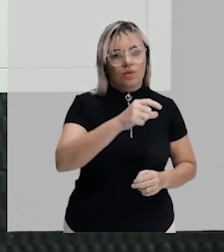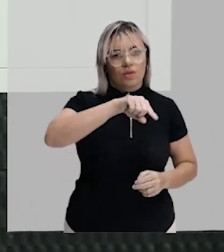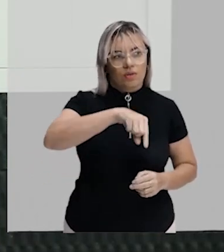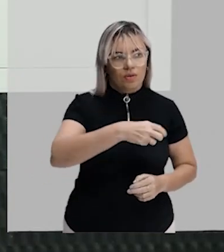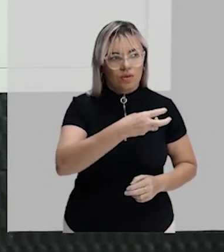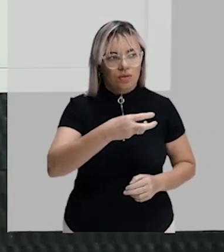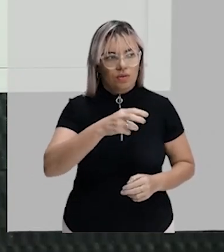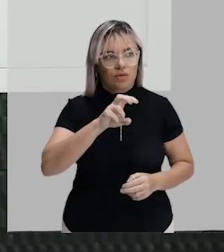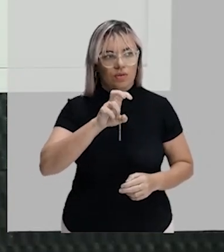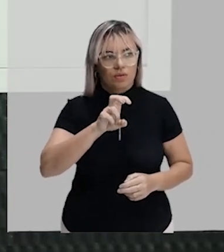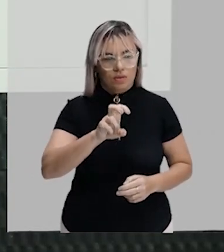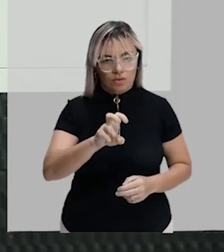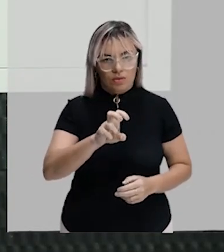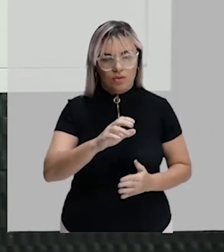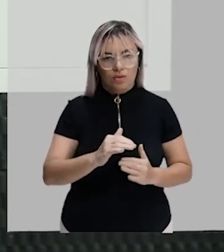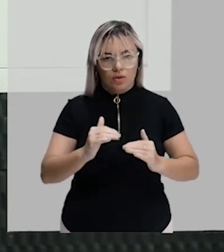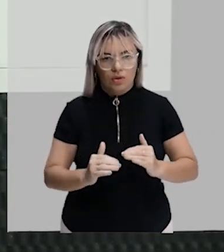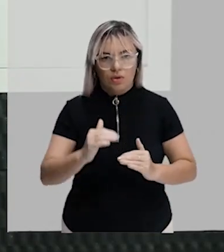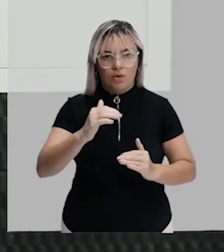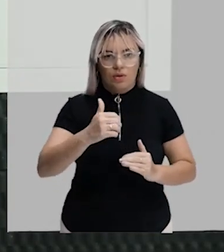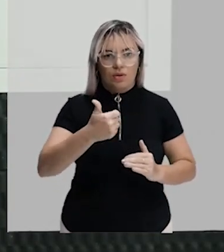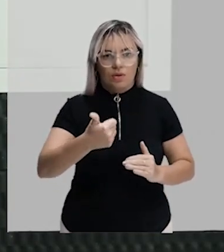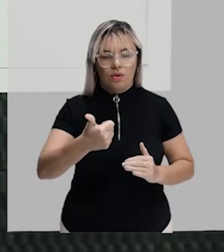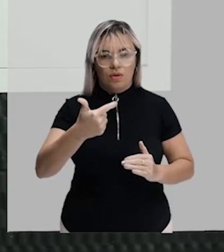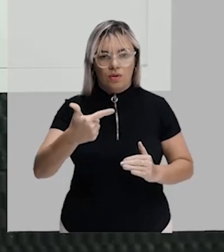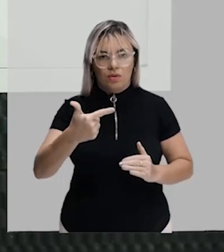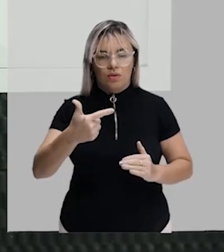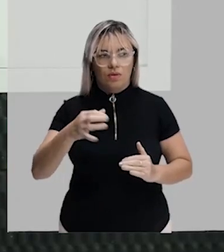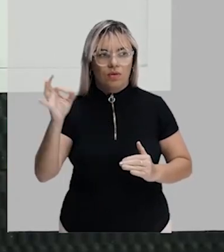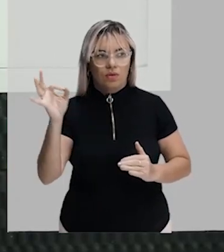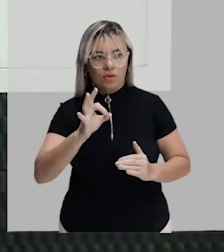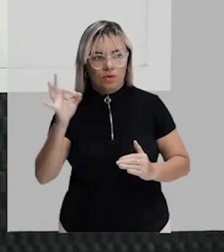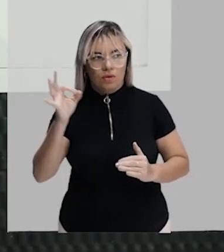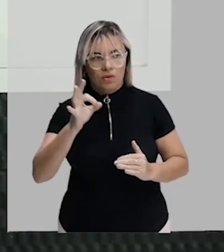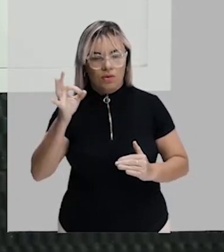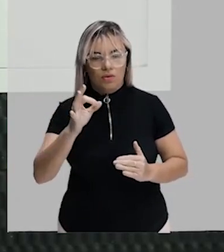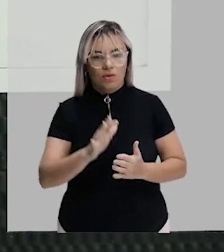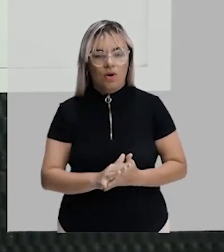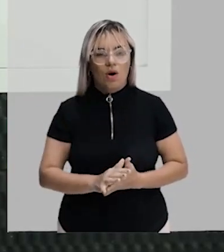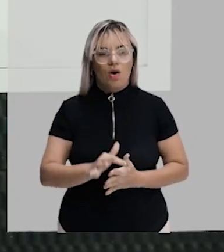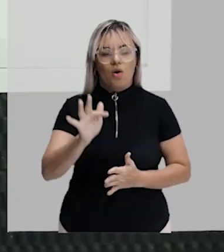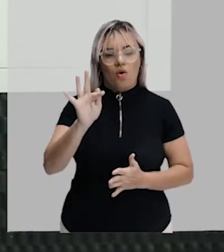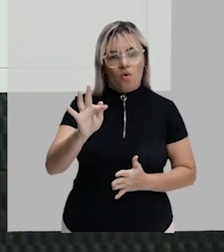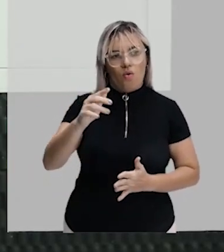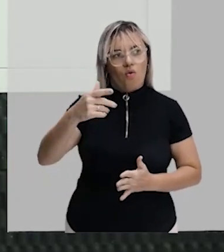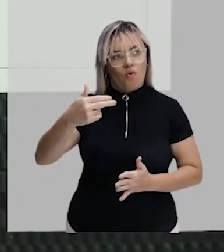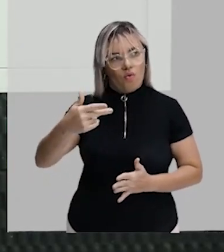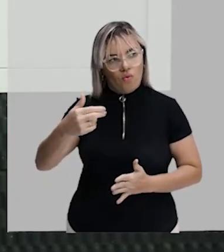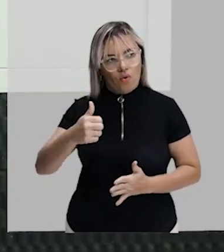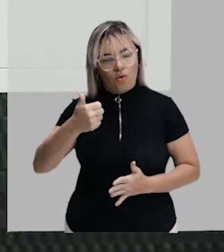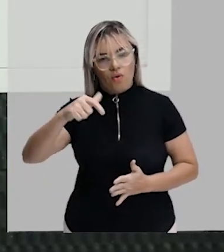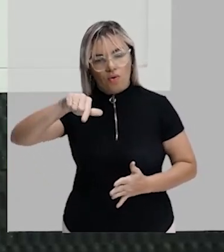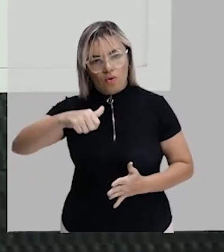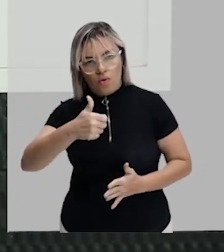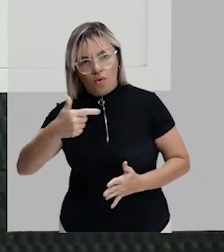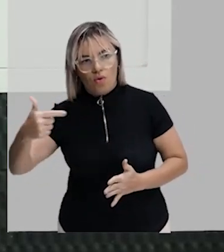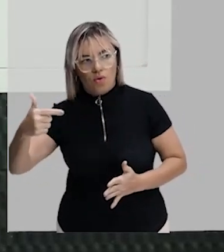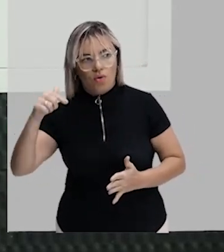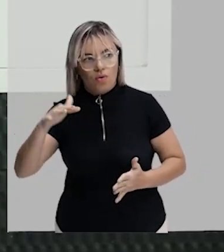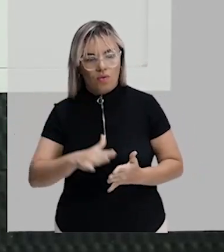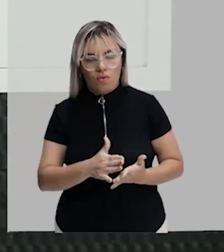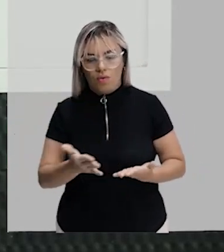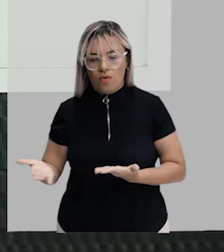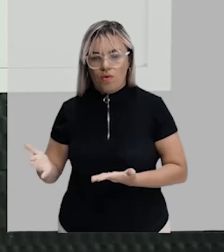7,11. Então, isso que o fator de atualização faz, ele atualiza. Era 6,35 com 1,12